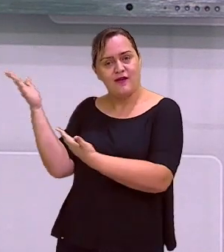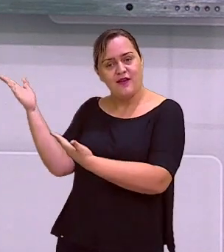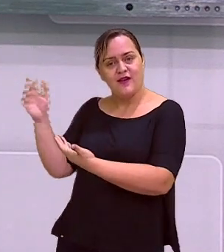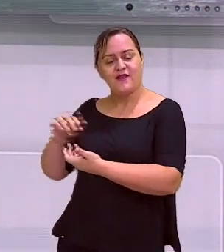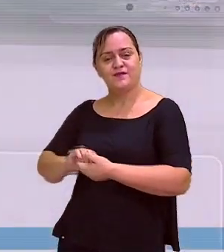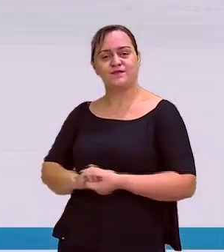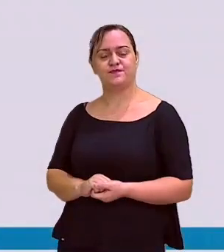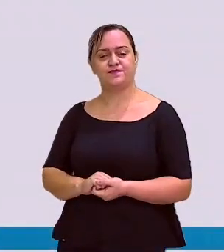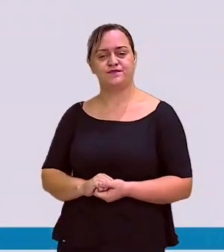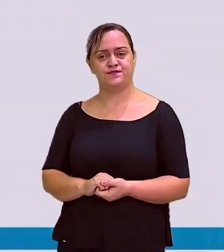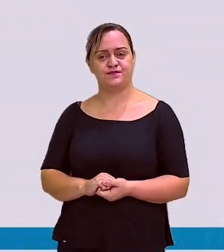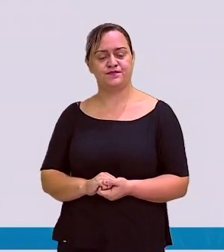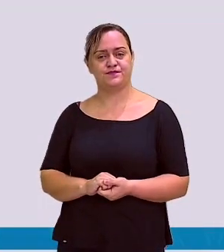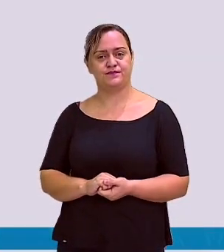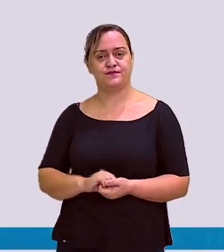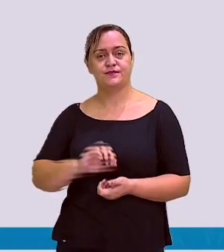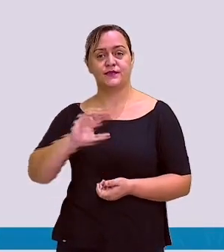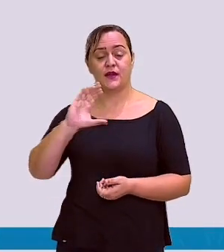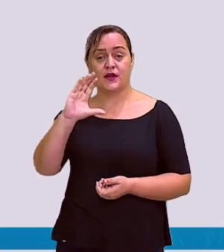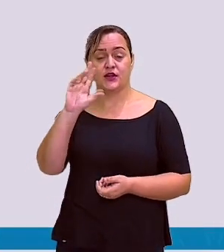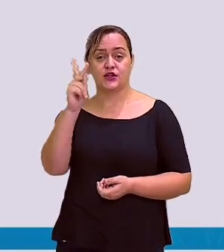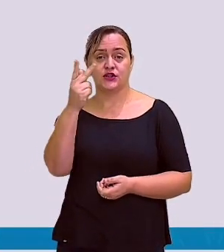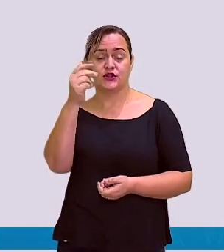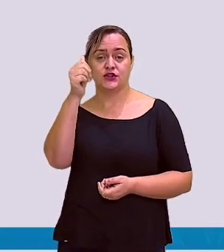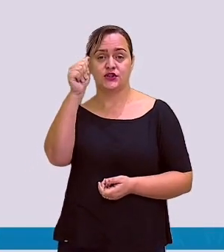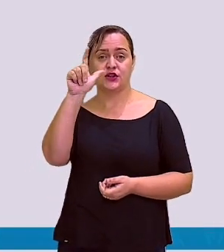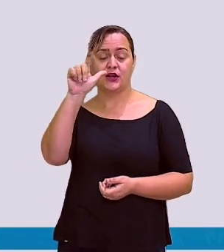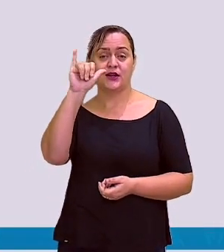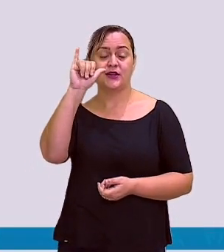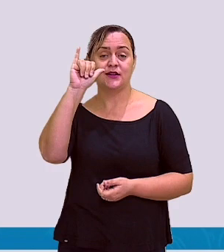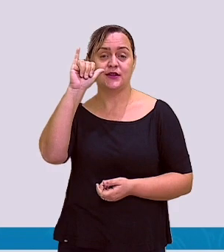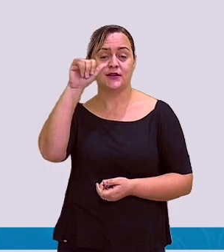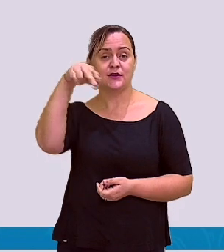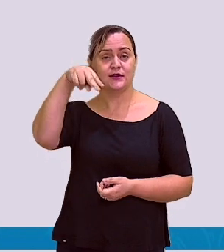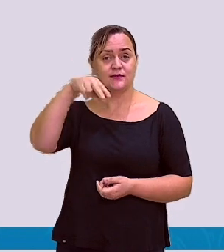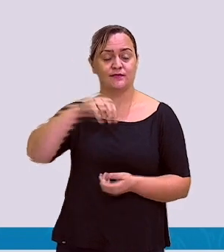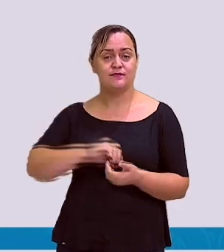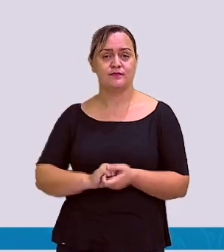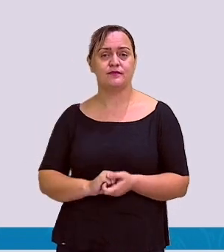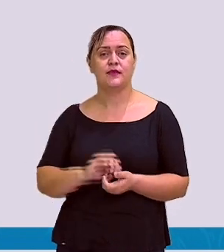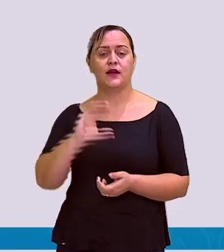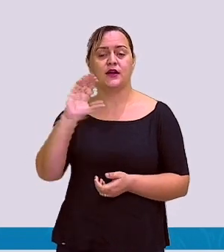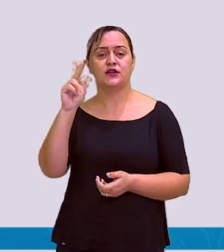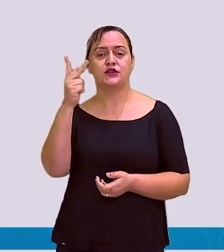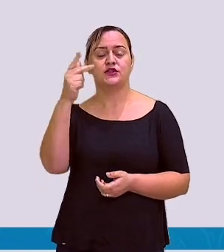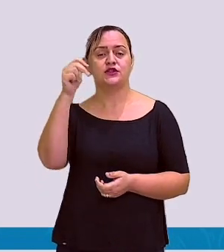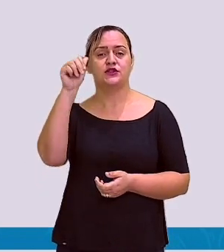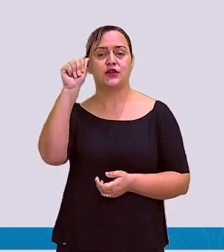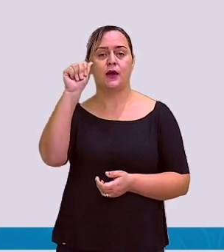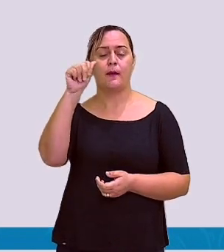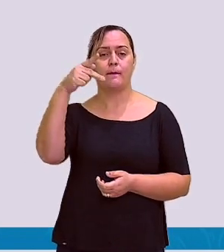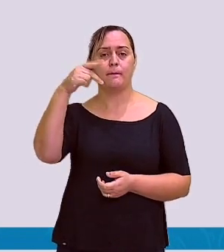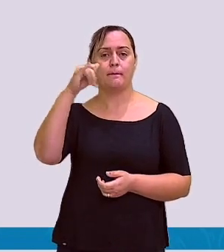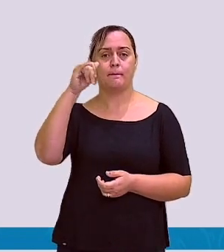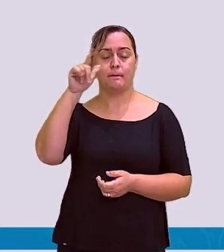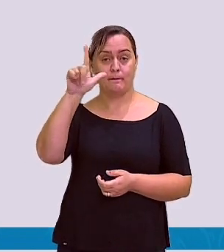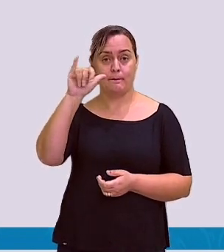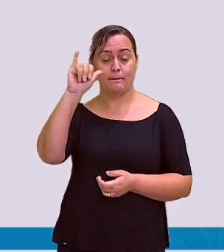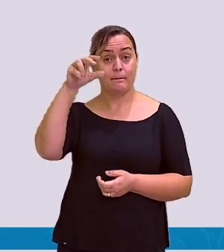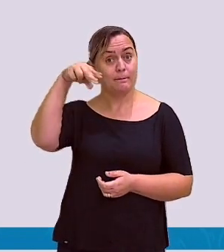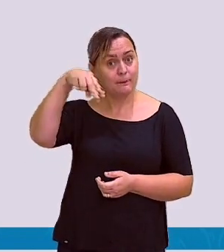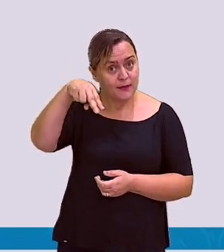Aí está ele, Charles Chaplin. Foi um grande ator do cinema e continua sendo. Ele